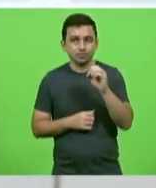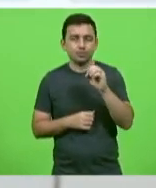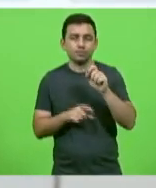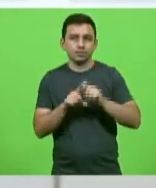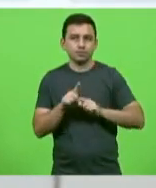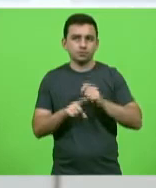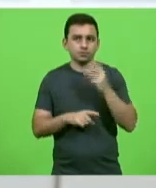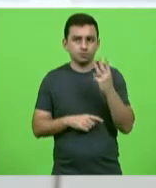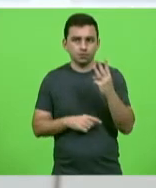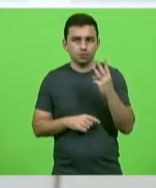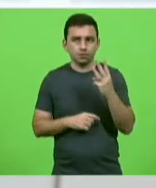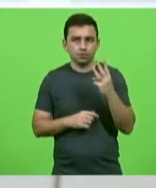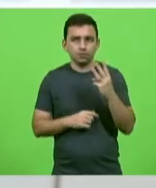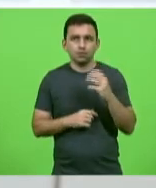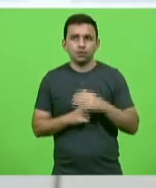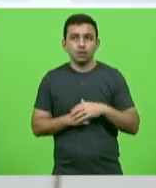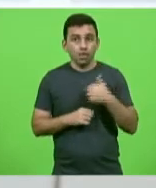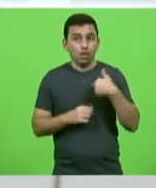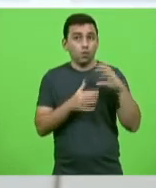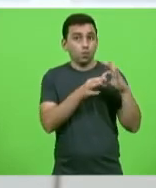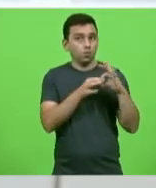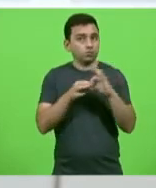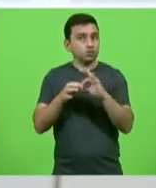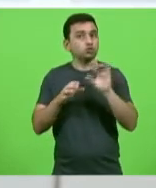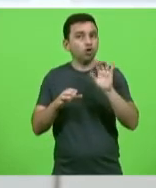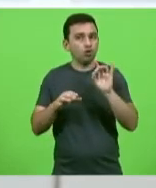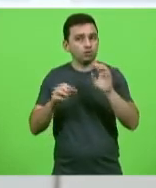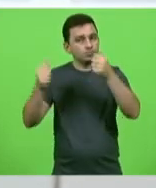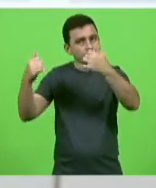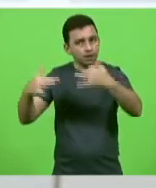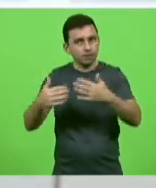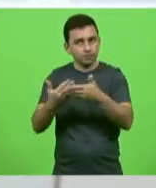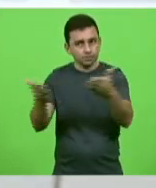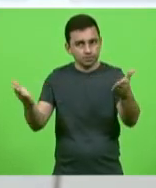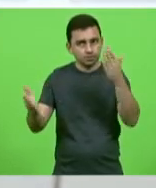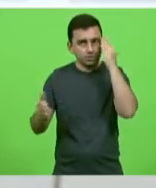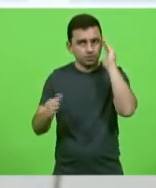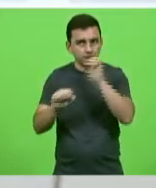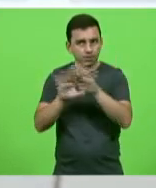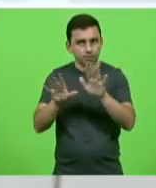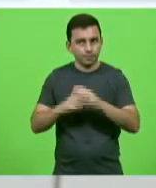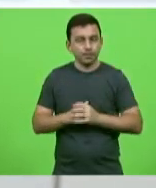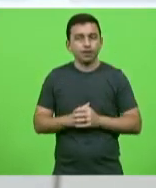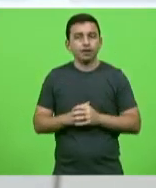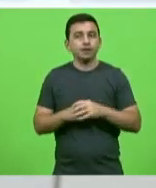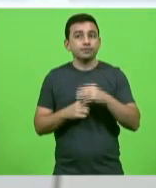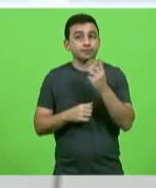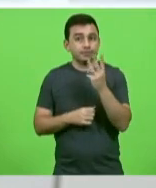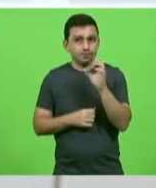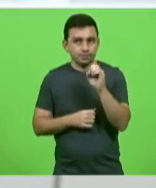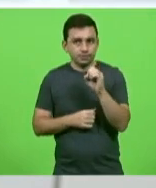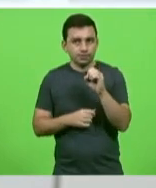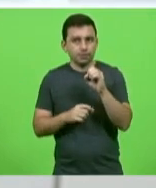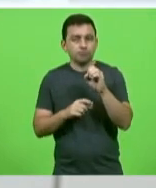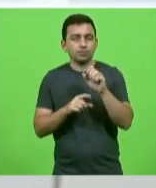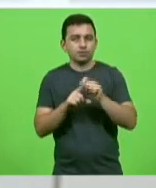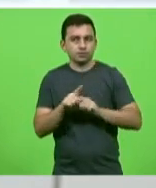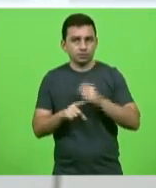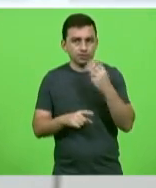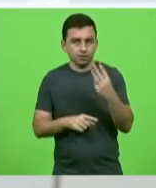eu só vou contextualizar para os senhores entenderem no dia 33